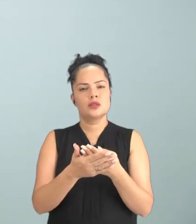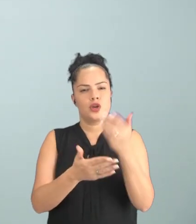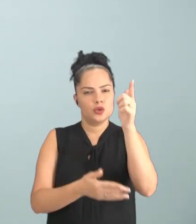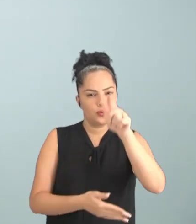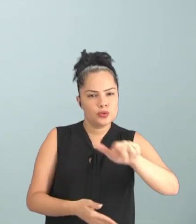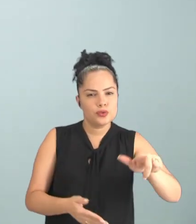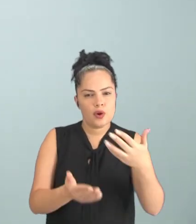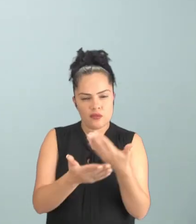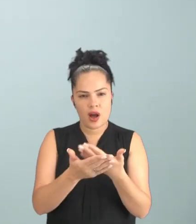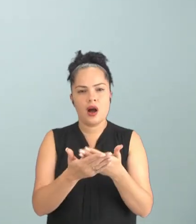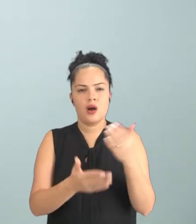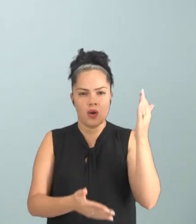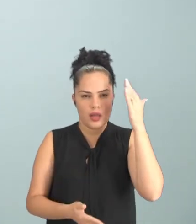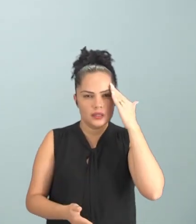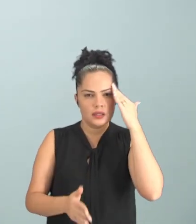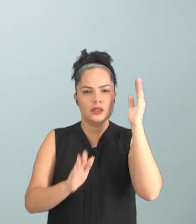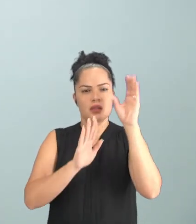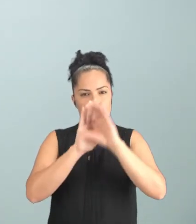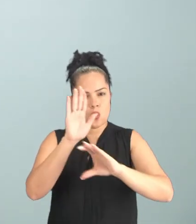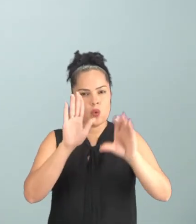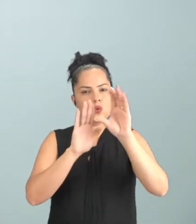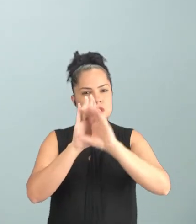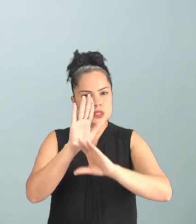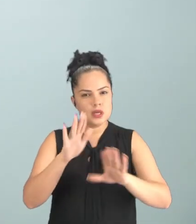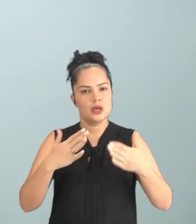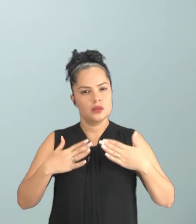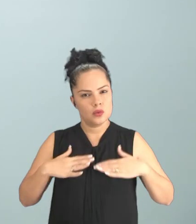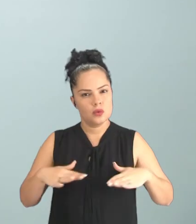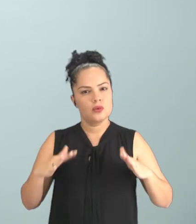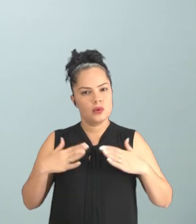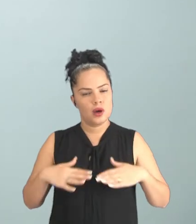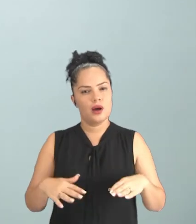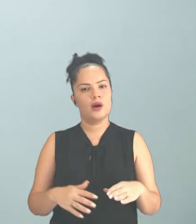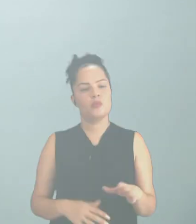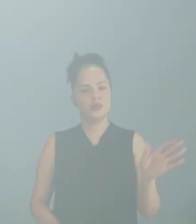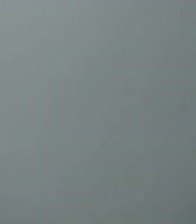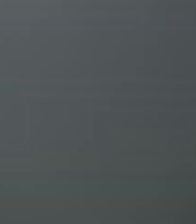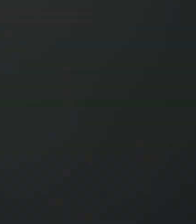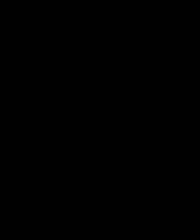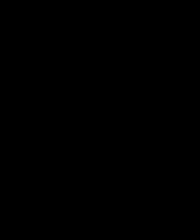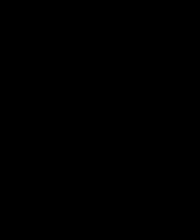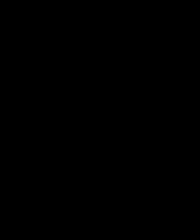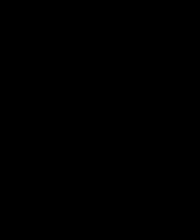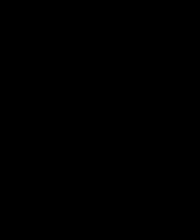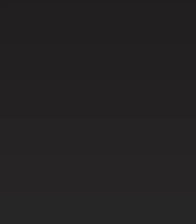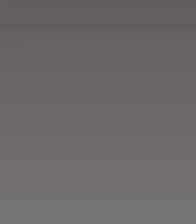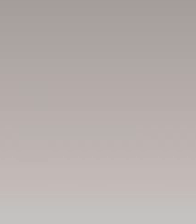você compreender esses conceitos, né, de maneira mais eficaz. Até a próxima e bons estudos!